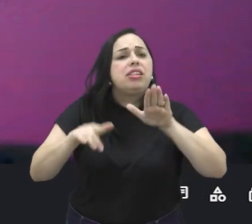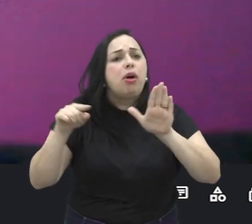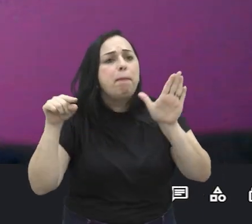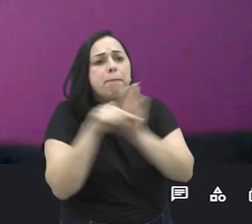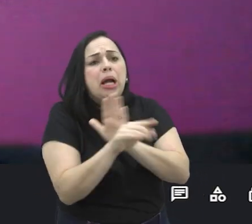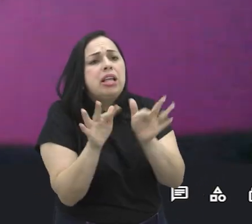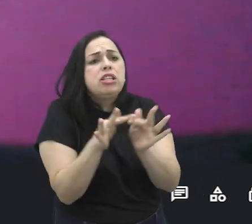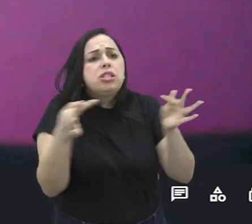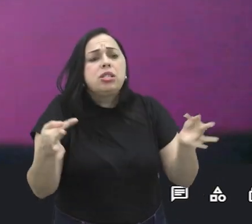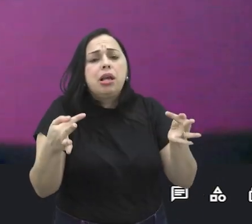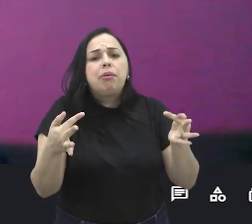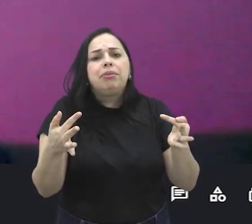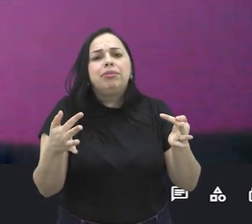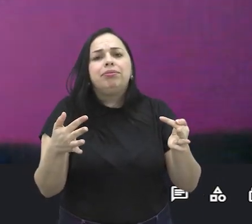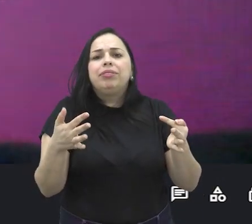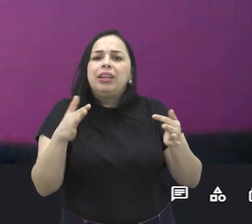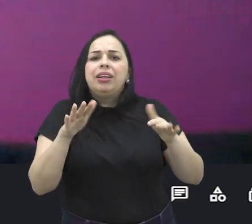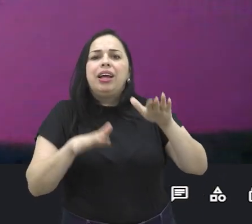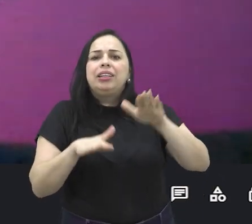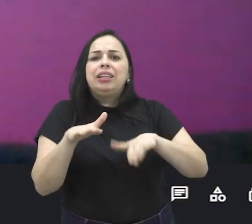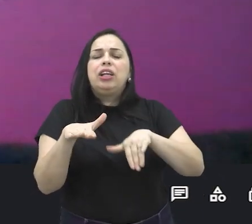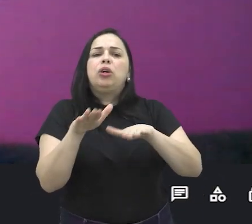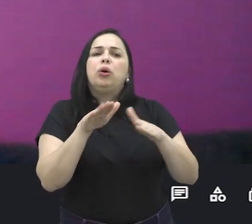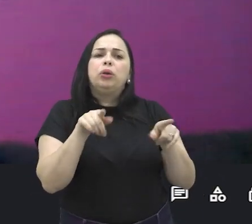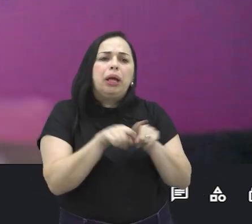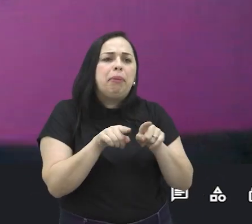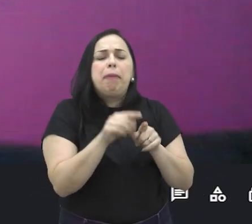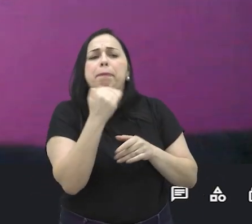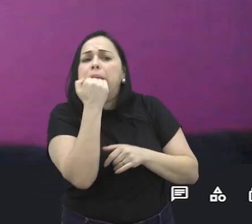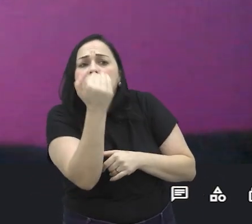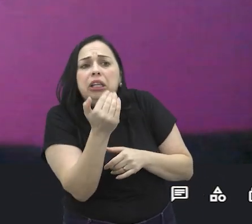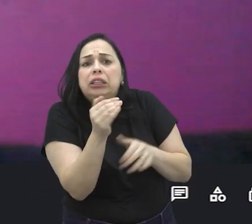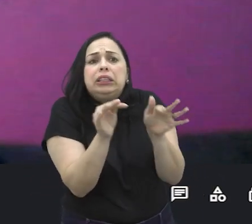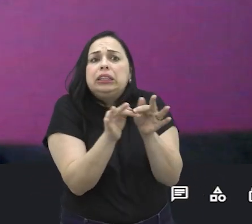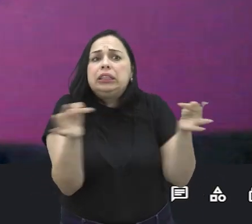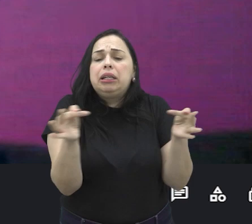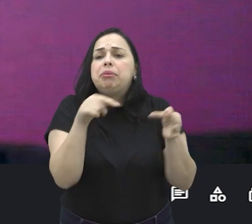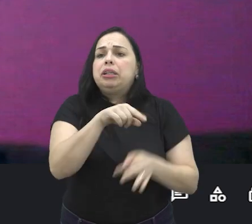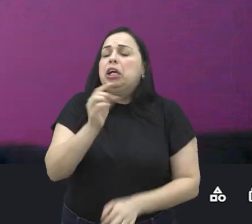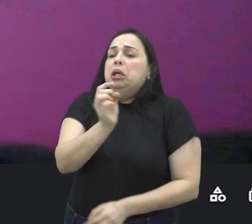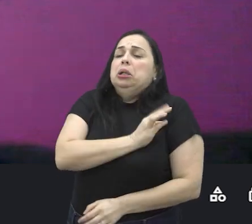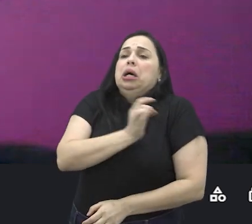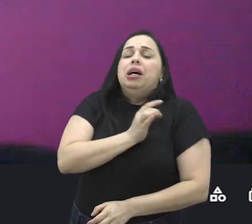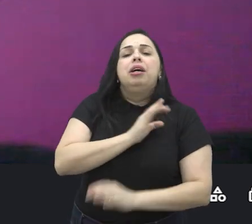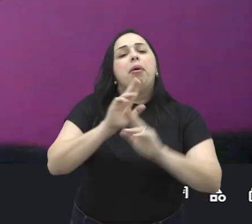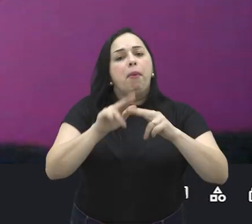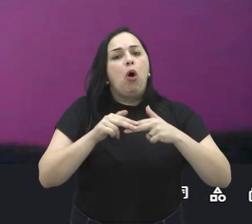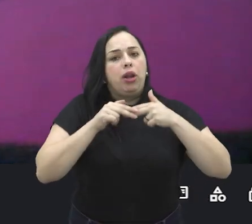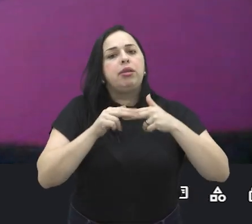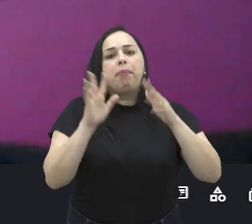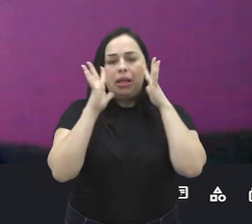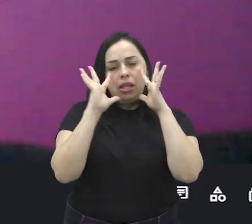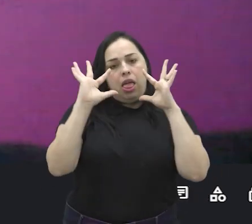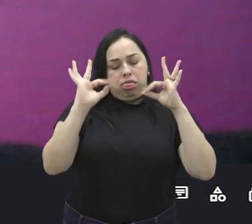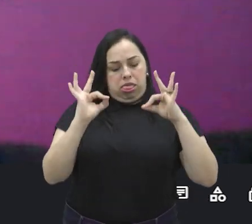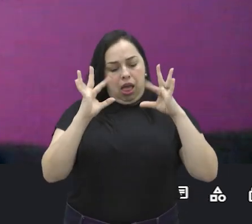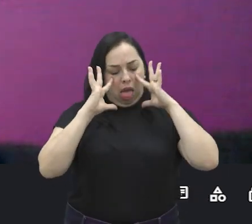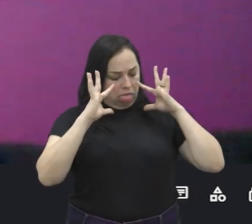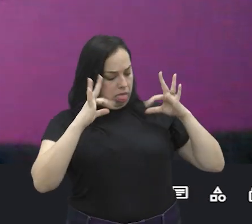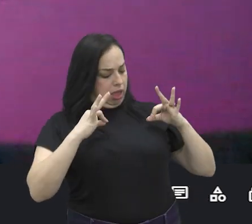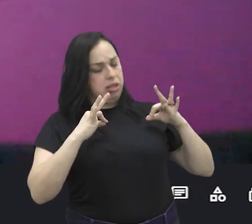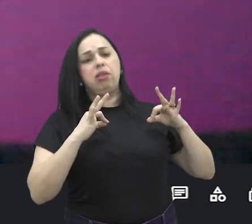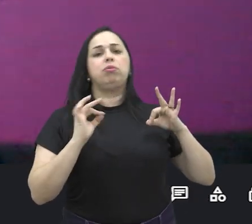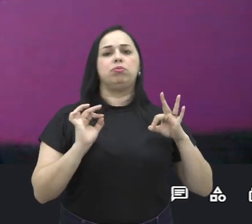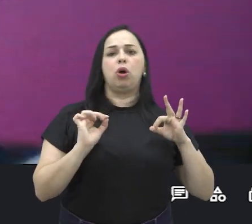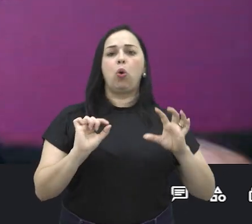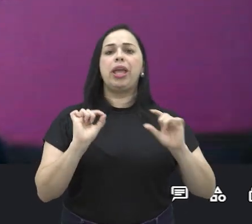chefe só queria perguntar alguma coisa, né? Ou falar de uma entrega, ou pedir alguma coisa. Então, a gente precisa estar muito atento